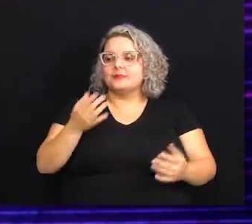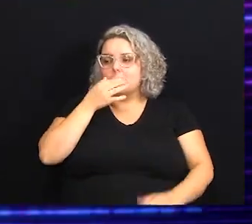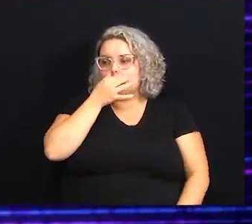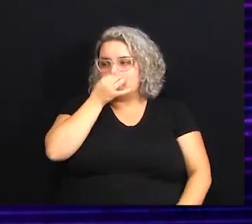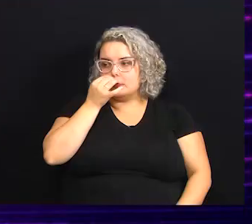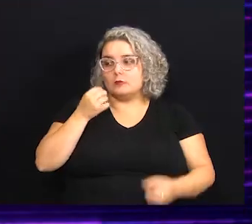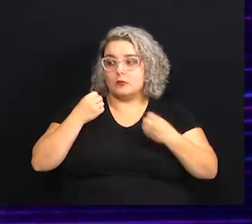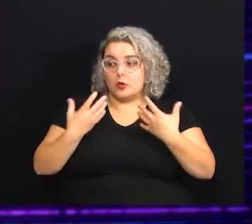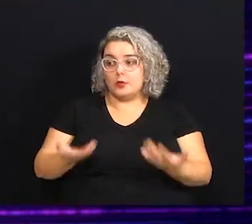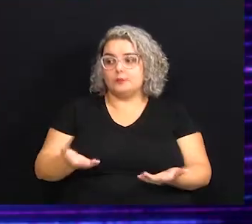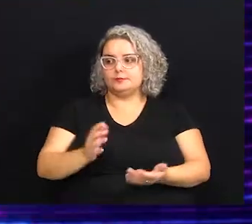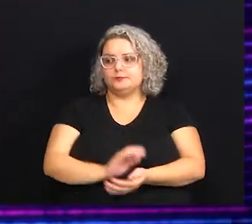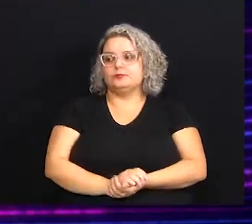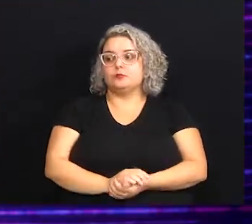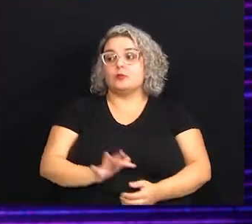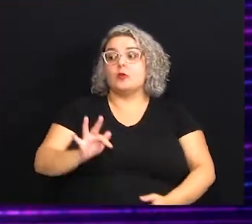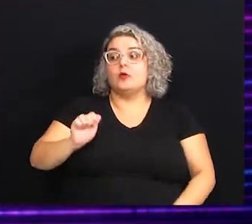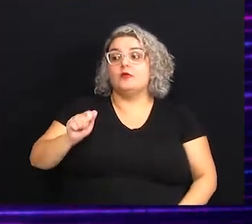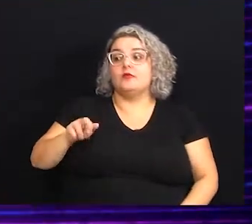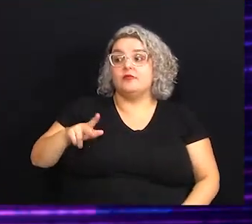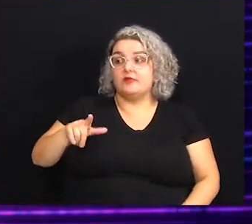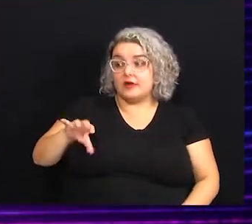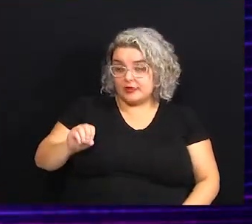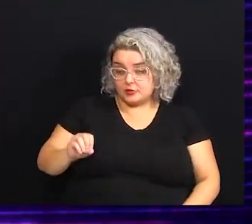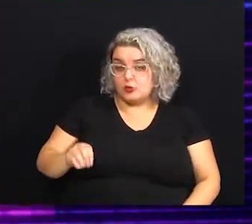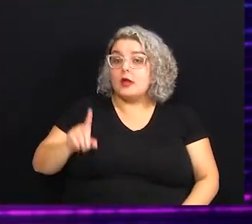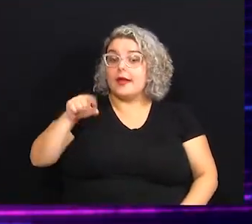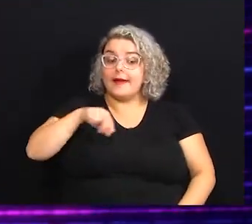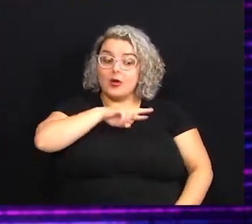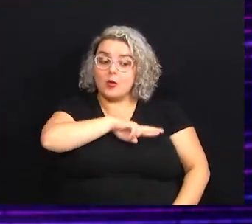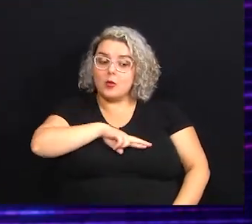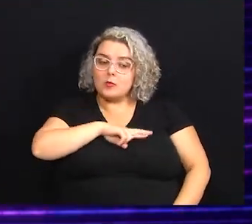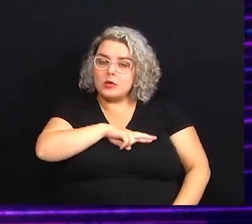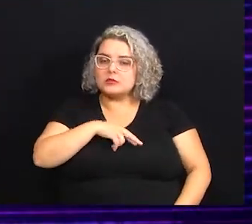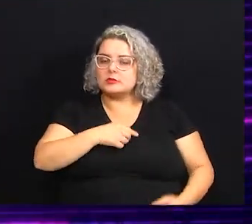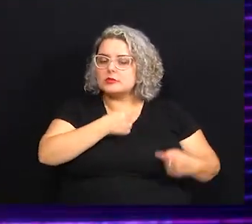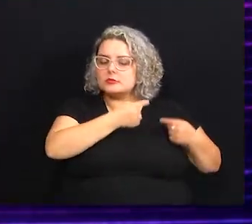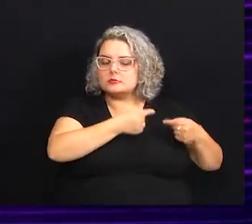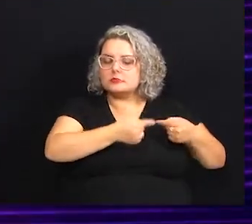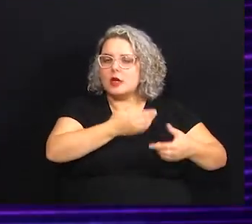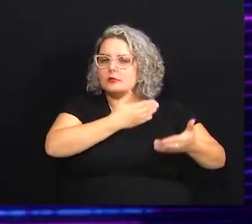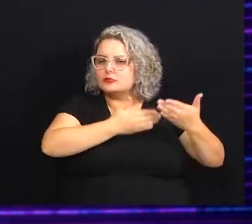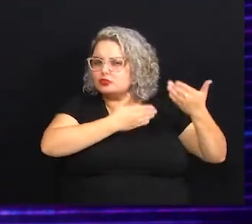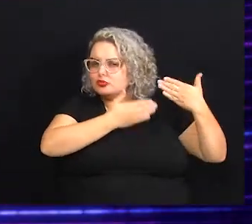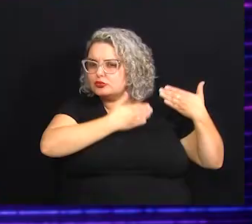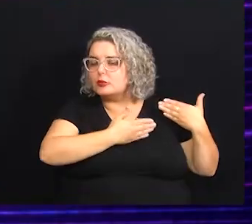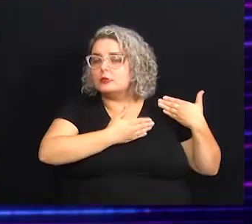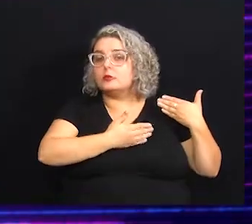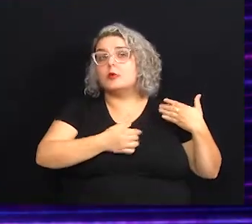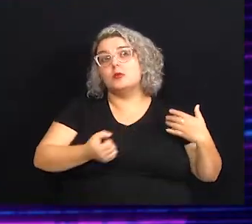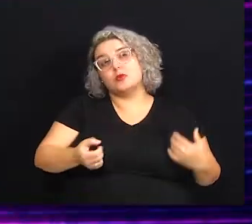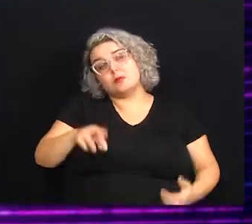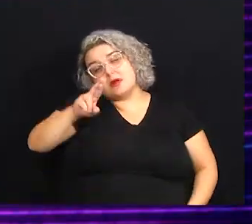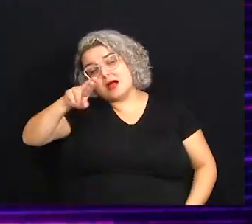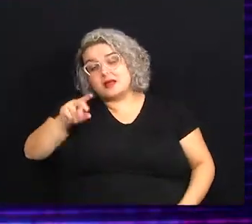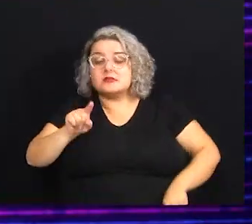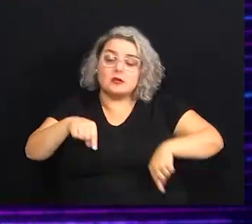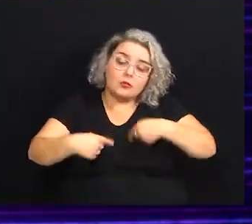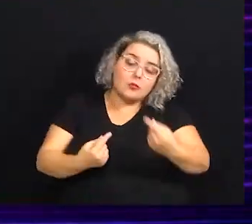Muito bem, O Fardo da Lucidez, ele é um romance que tenta trazer à tona discussões antigas, mas discussões que por algum motivo ou por